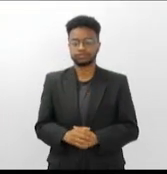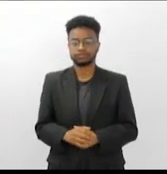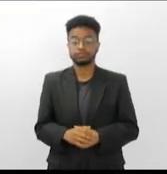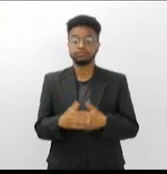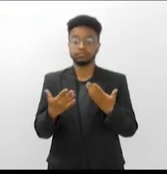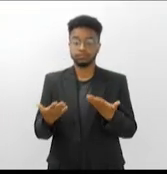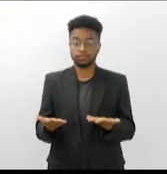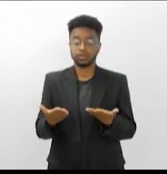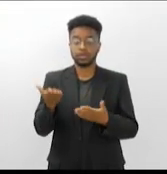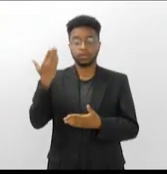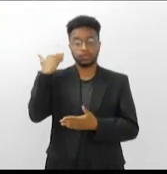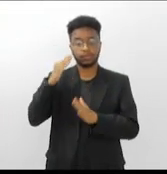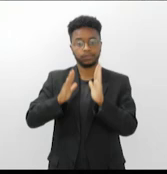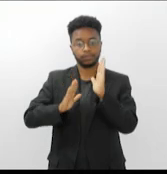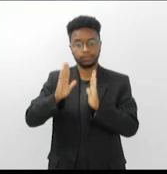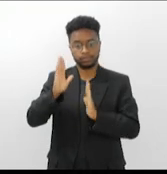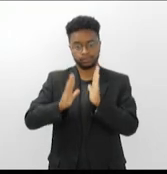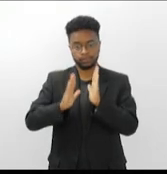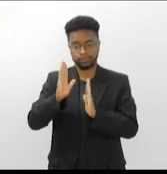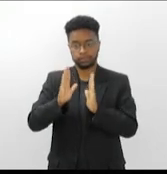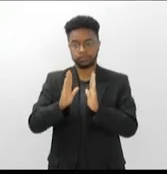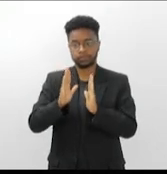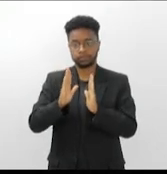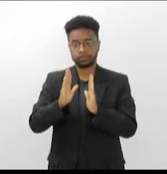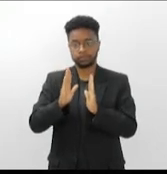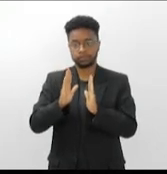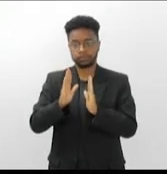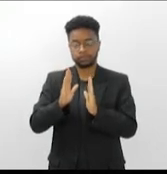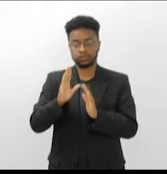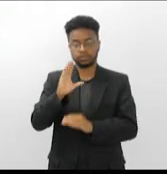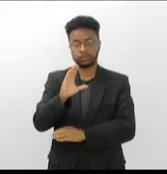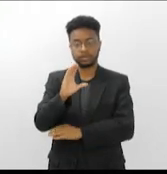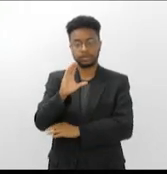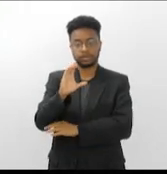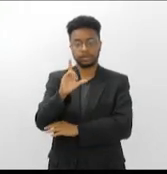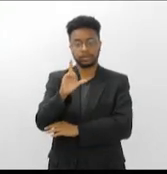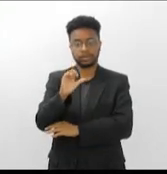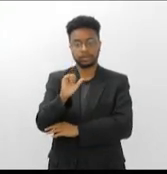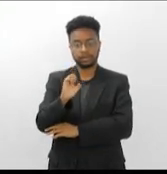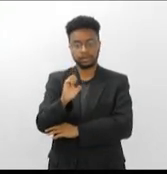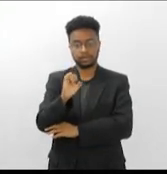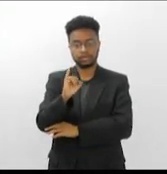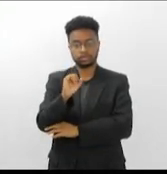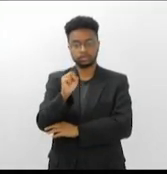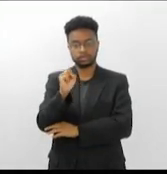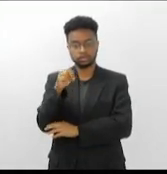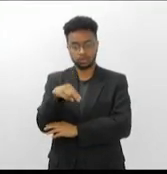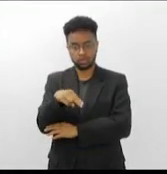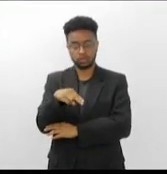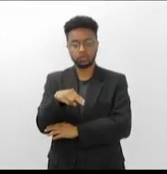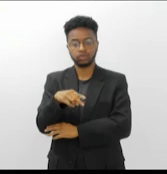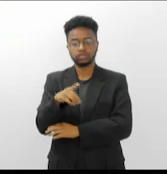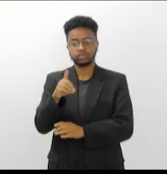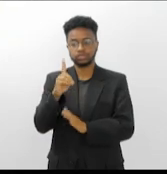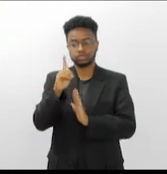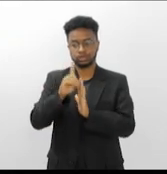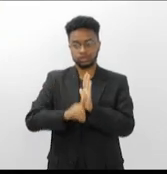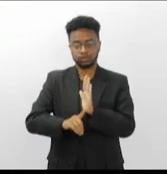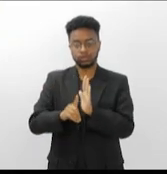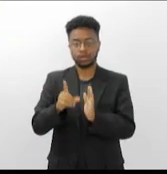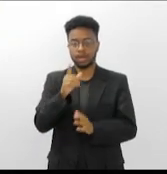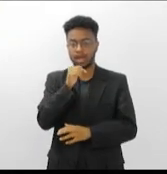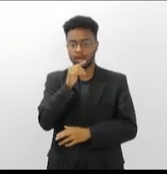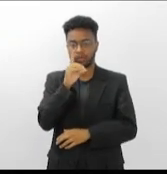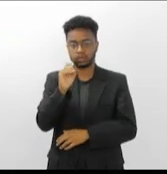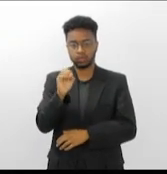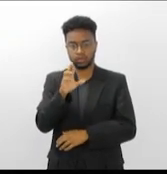naquela oportunidade, o senhor Cleison Jacomini, então diretor superintendente da Águas do Rio